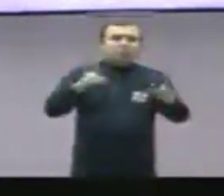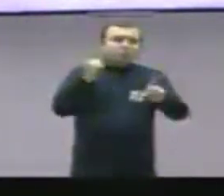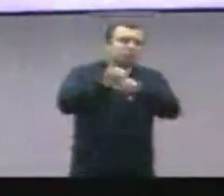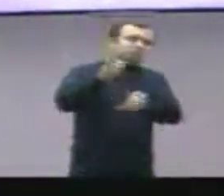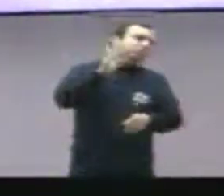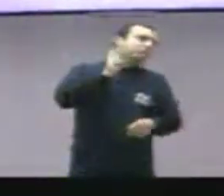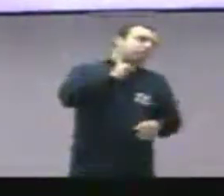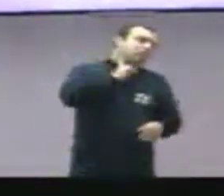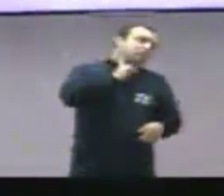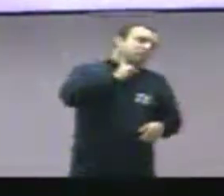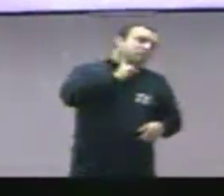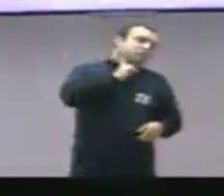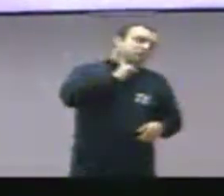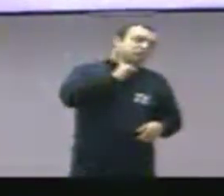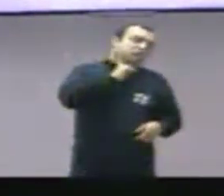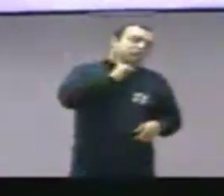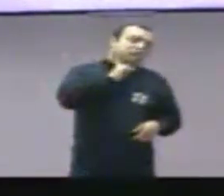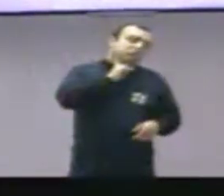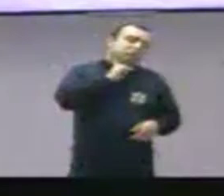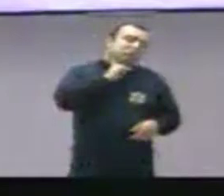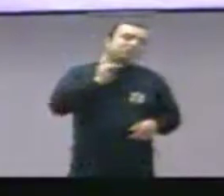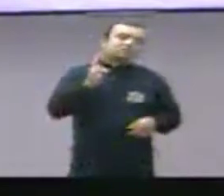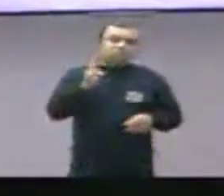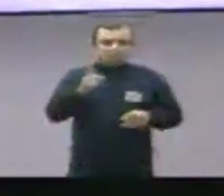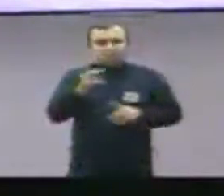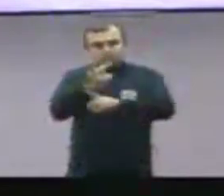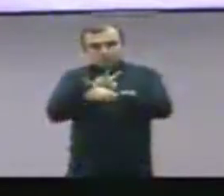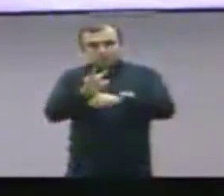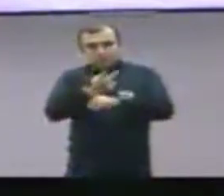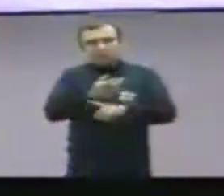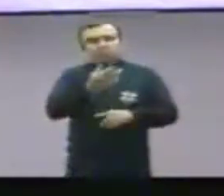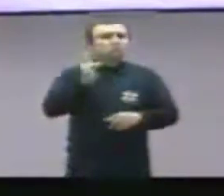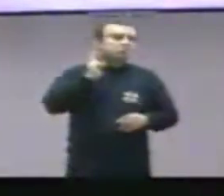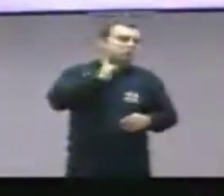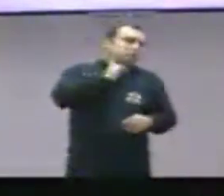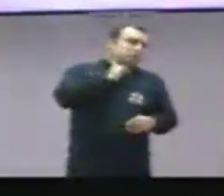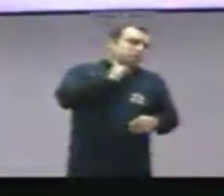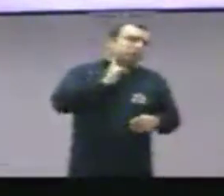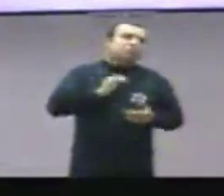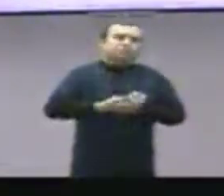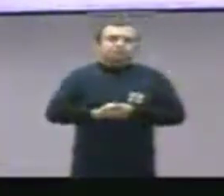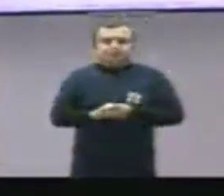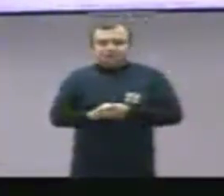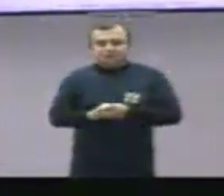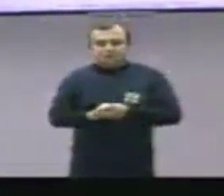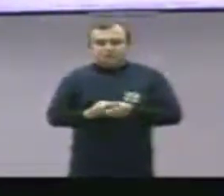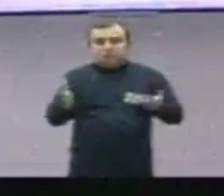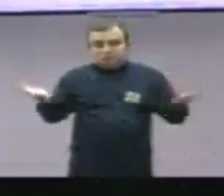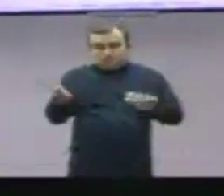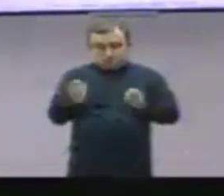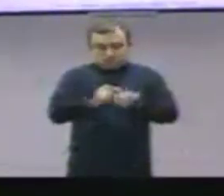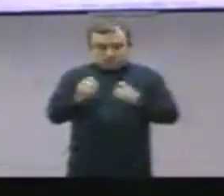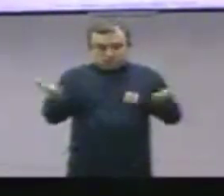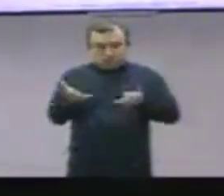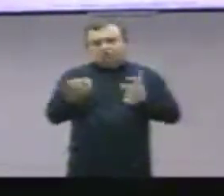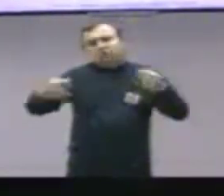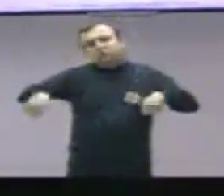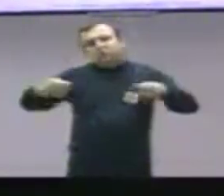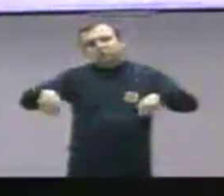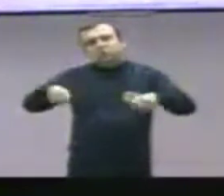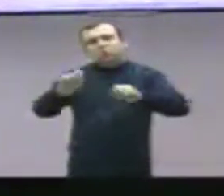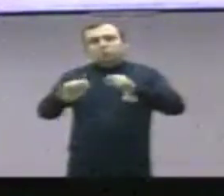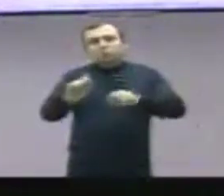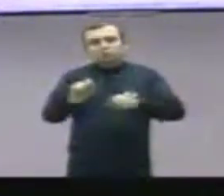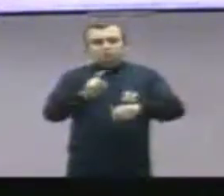por exemplo, né? Então você vai poder procurar também no seu pescoço. Nós vamos fazer isso agora. Você vai precisar